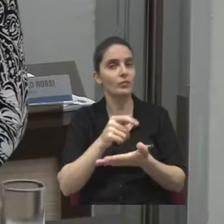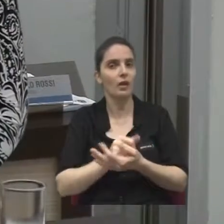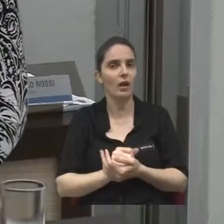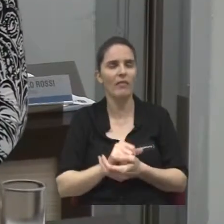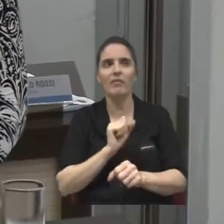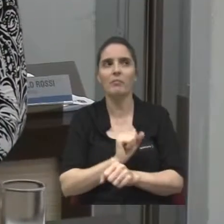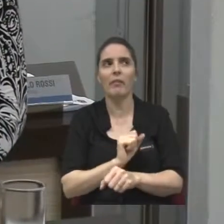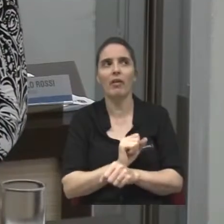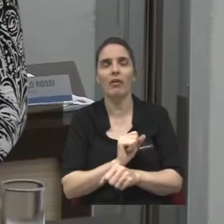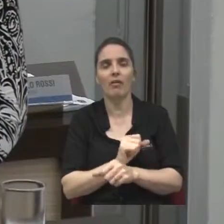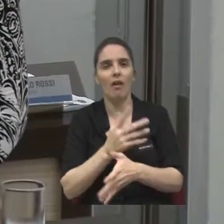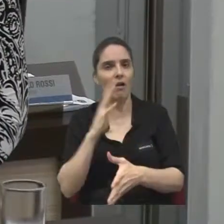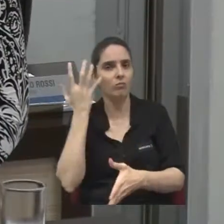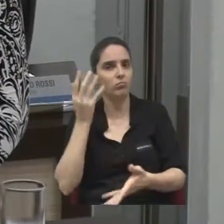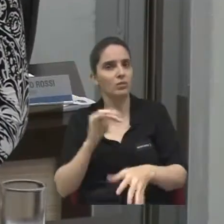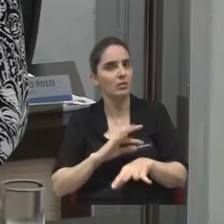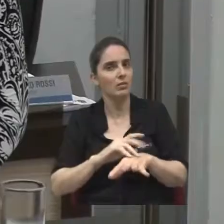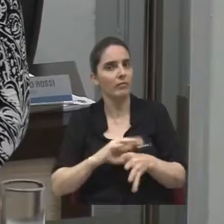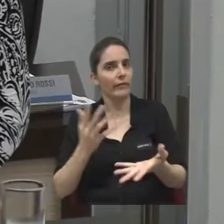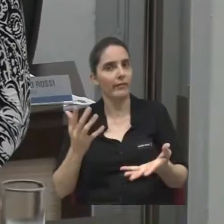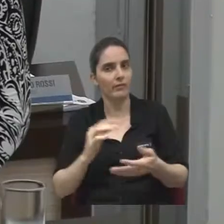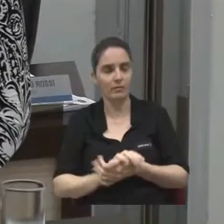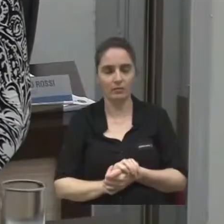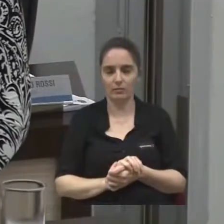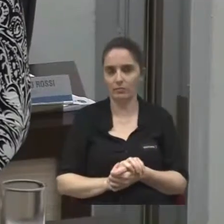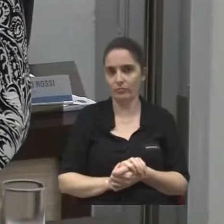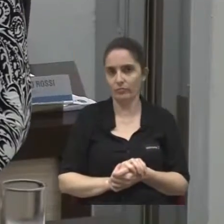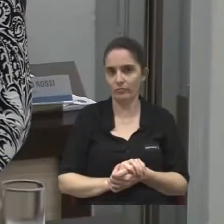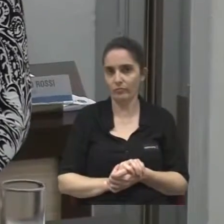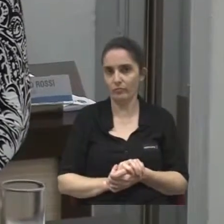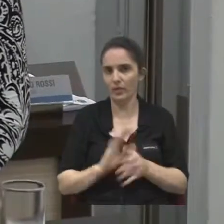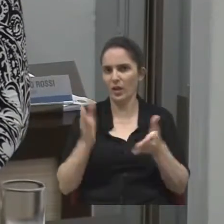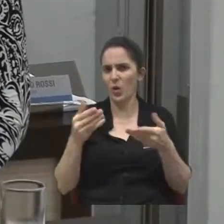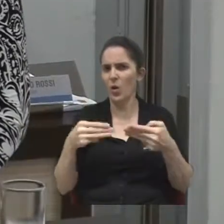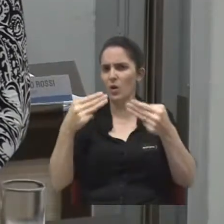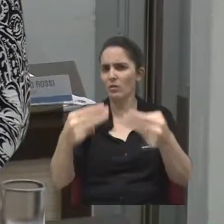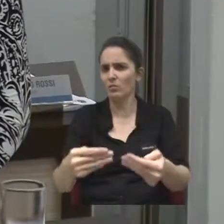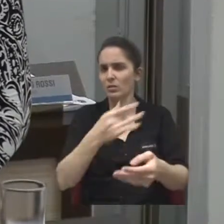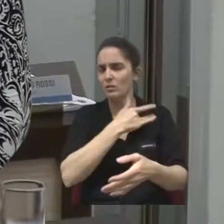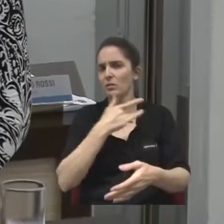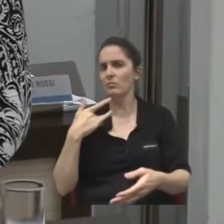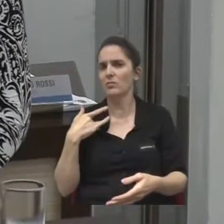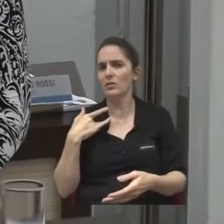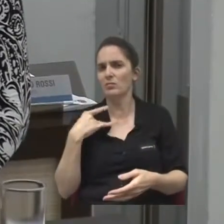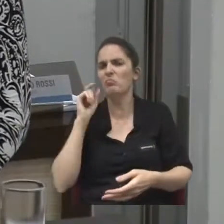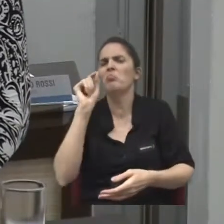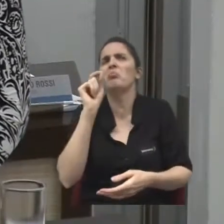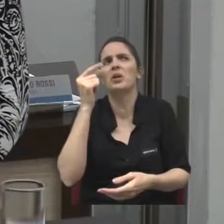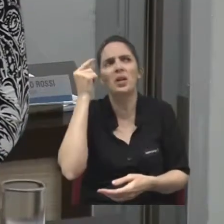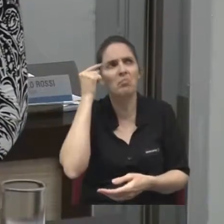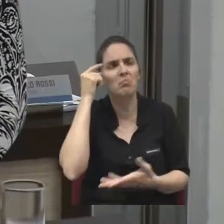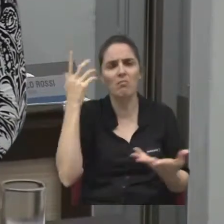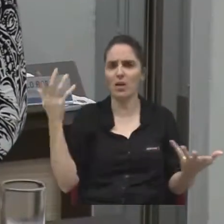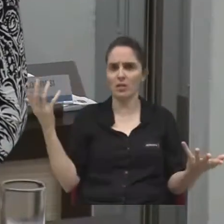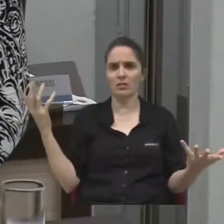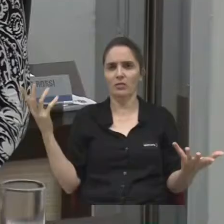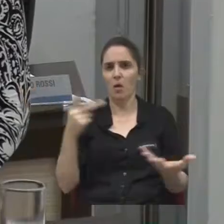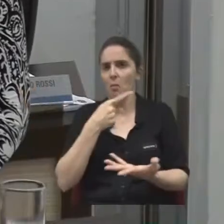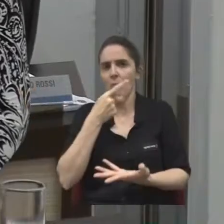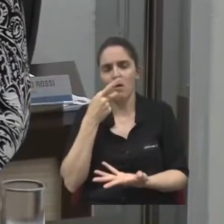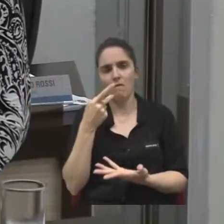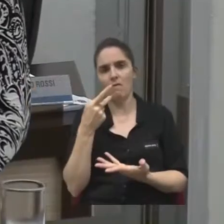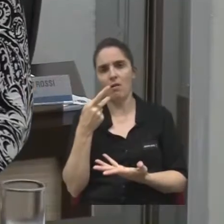acontecer, do que se baseou o Ministério da Saúde, né, para dizer que não vai mandar